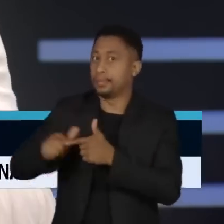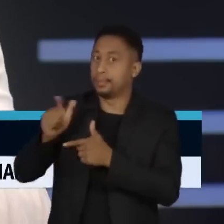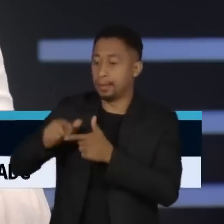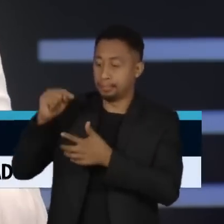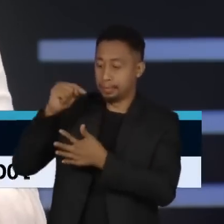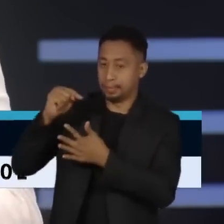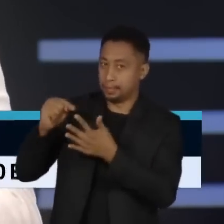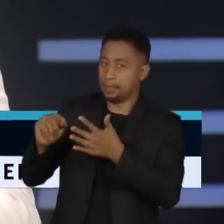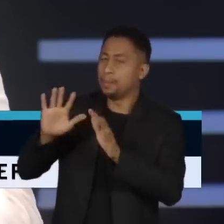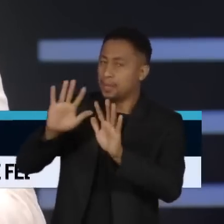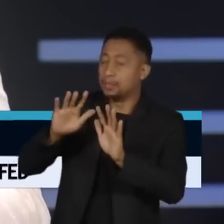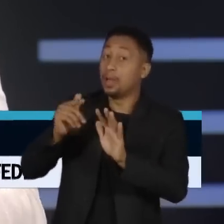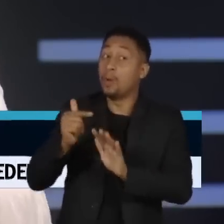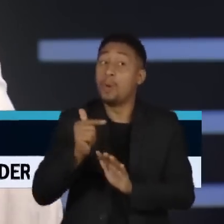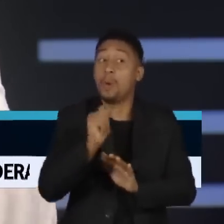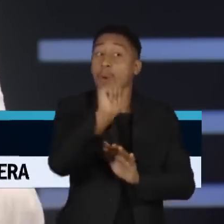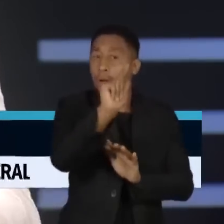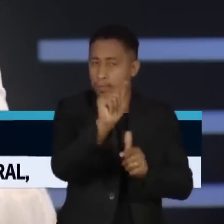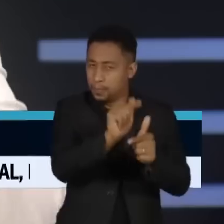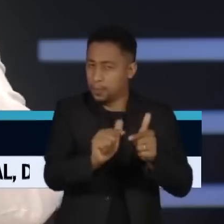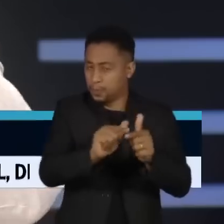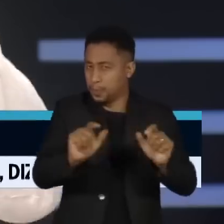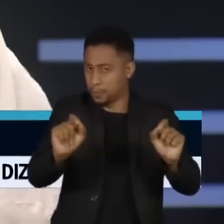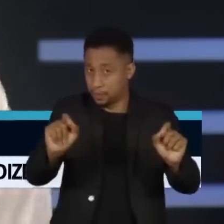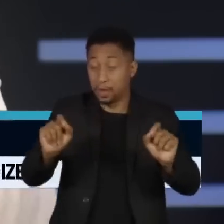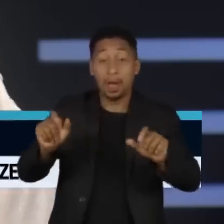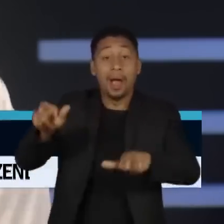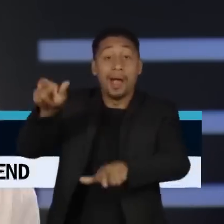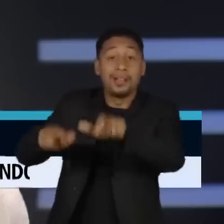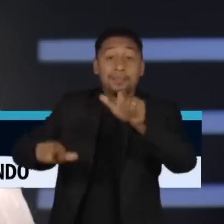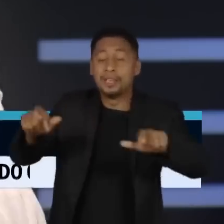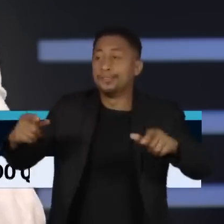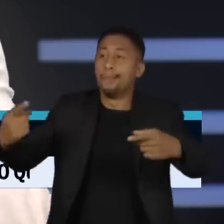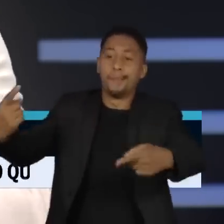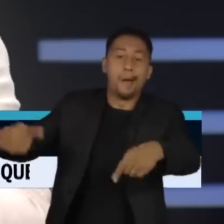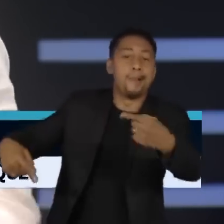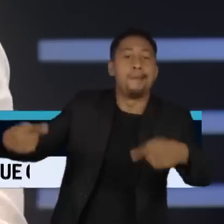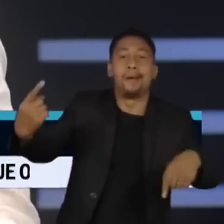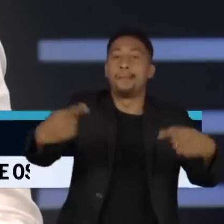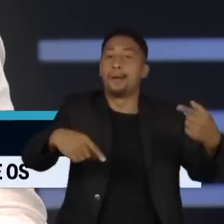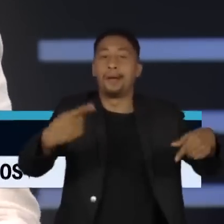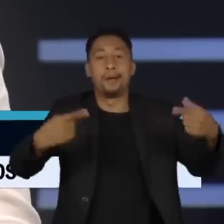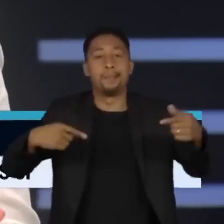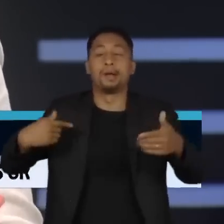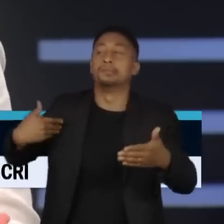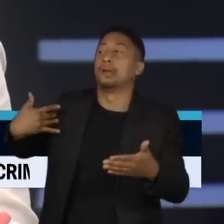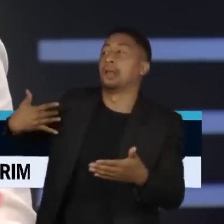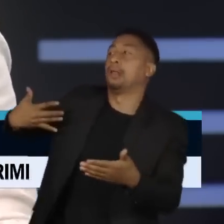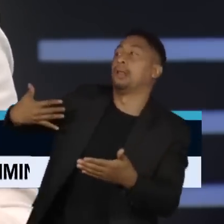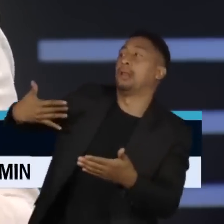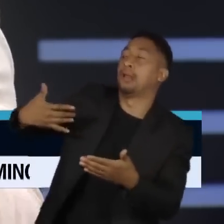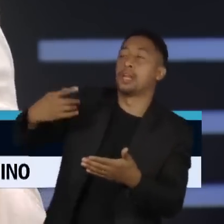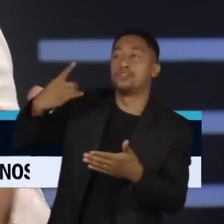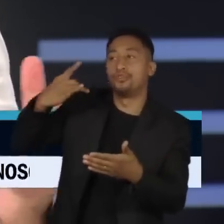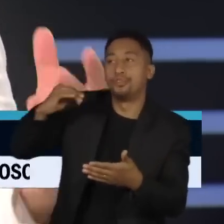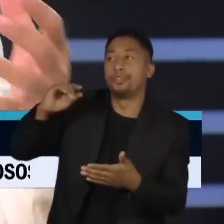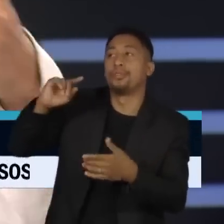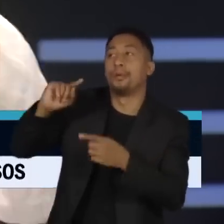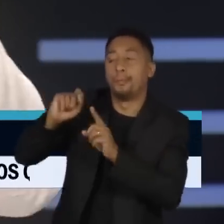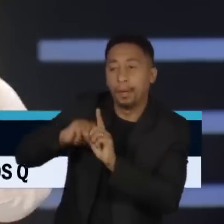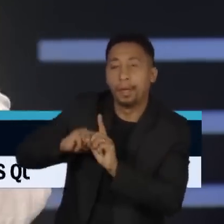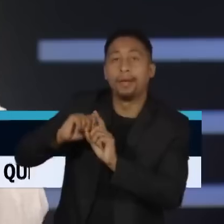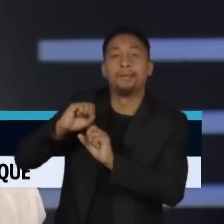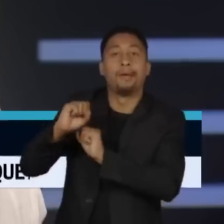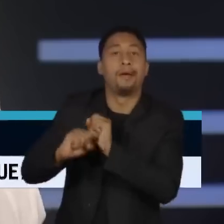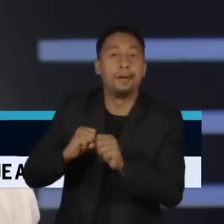enquanto todo mundo tava discutindo durante horas dias meses Jair bolsonaro tomou não tomou a vacina ele jogava